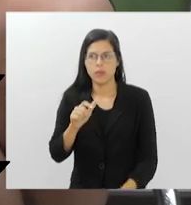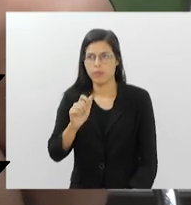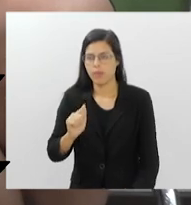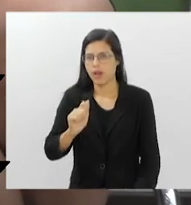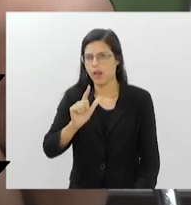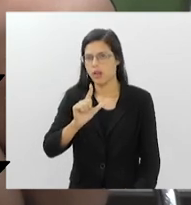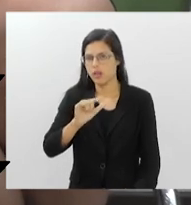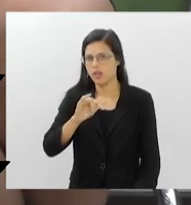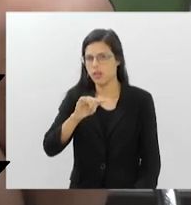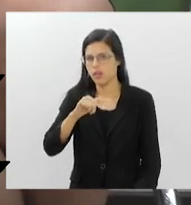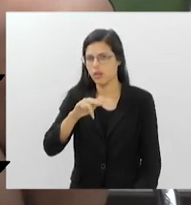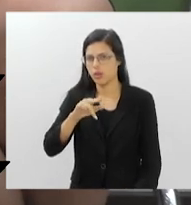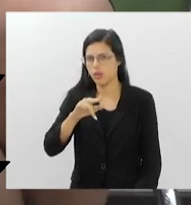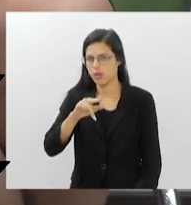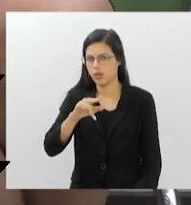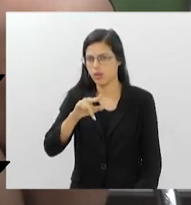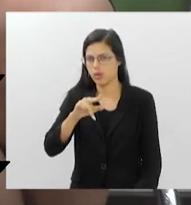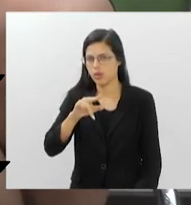de